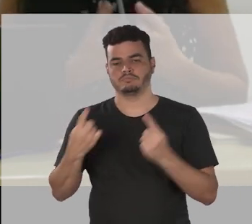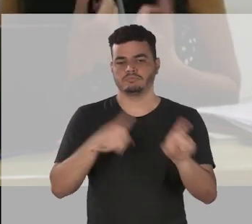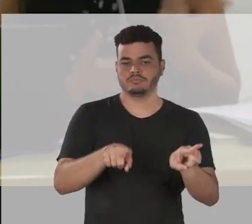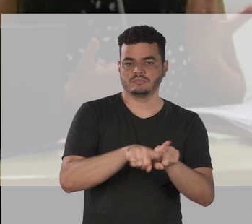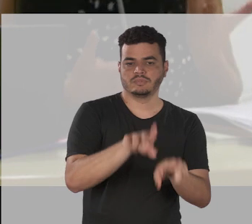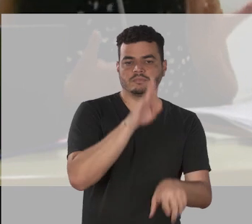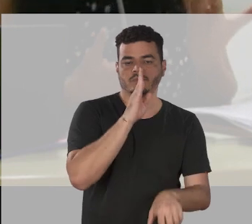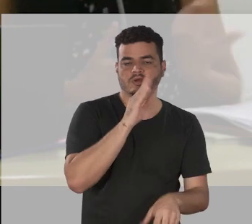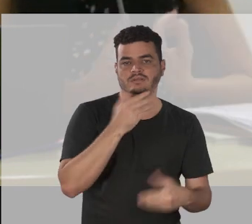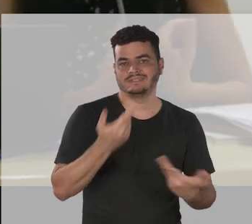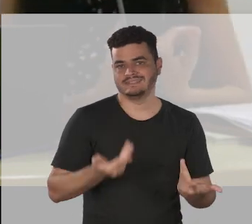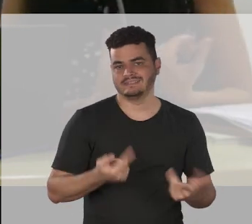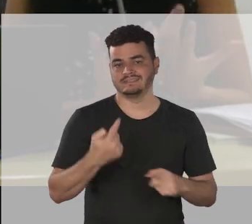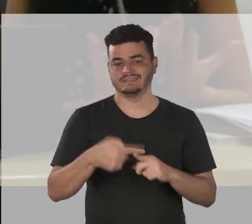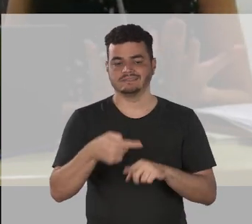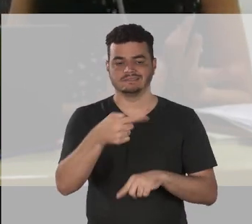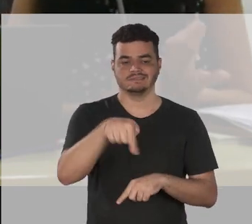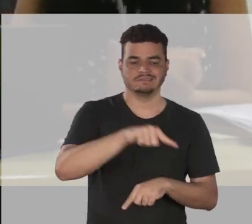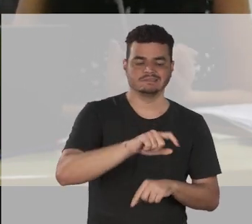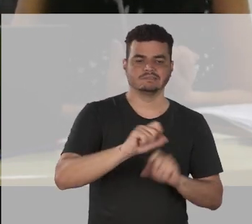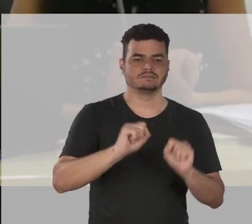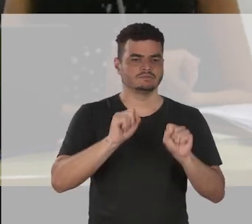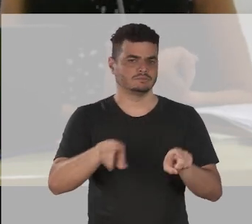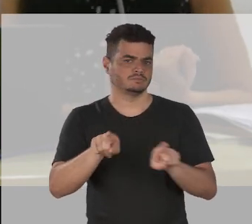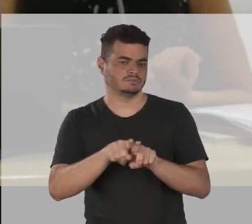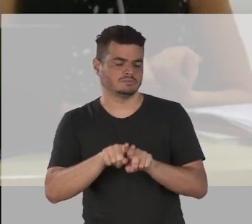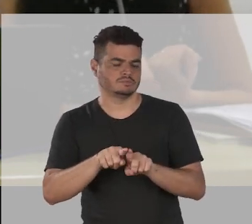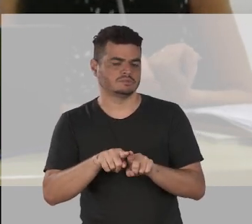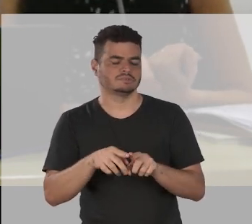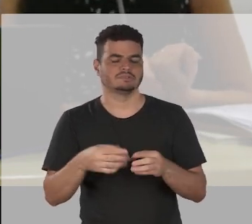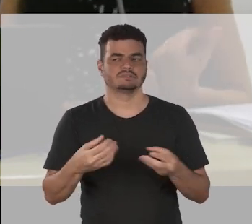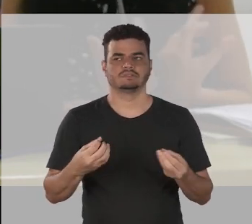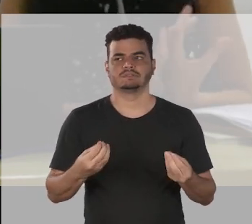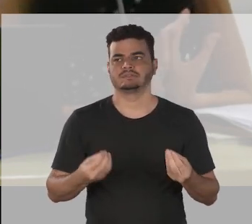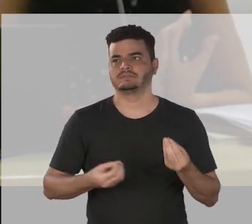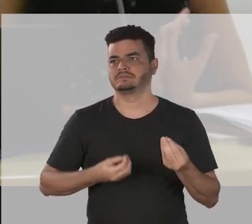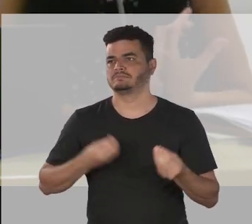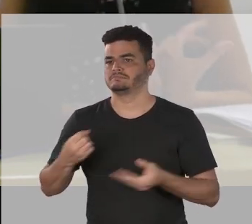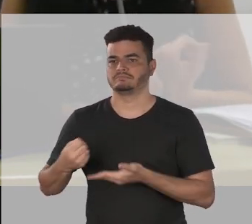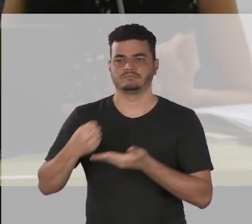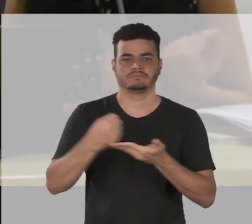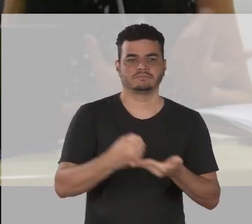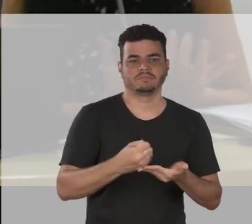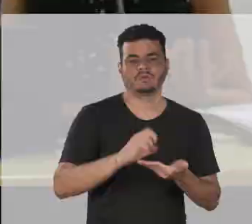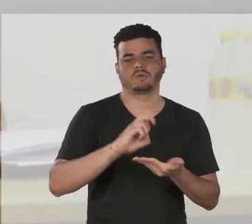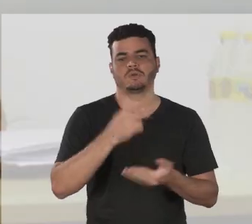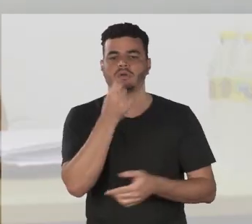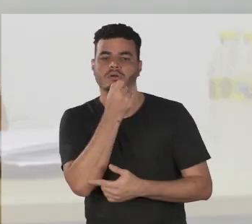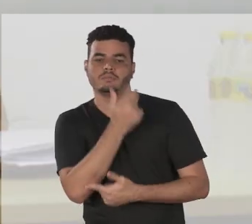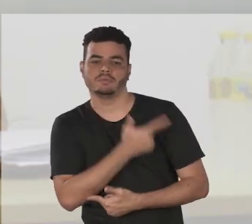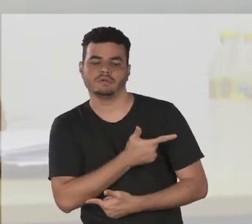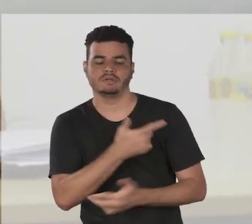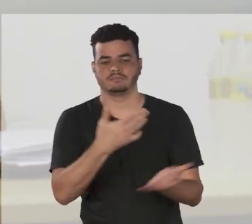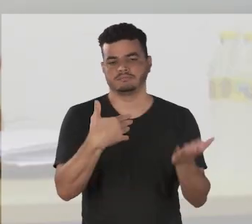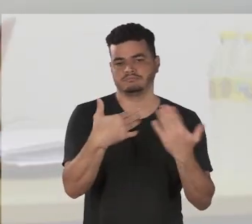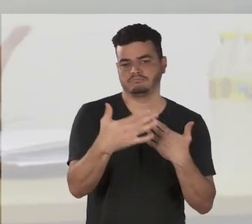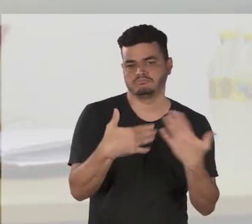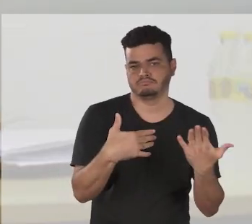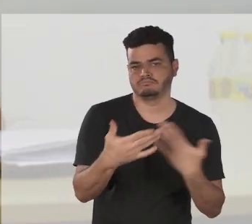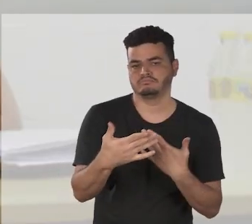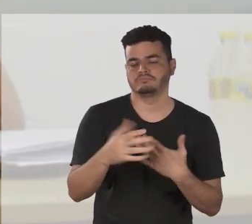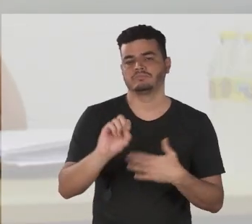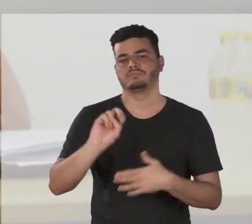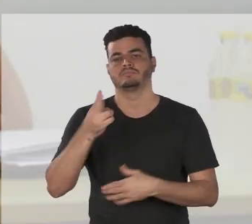silêncio, ou alguns temas que são muito fortes e podem gerar isso. Uma conversa, a leitura de